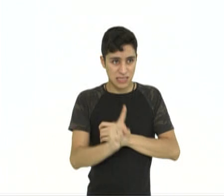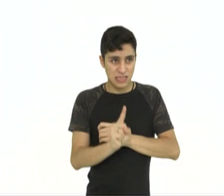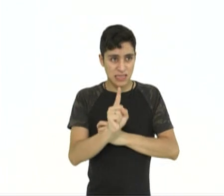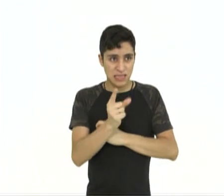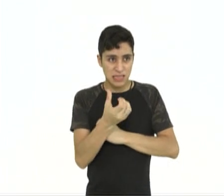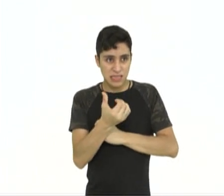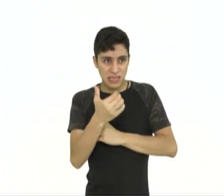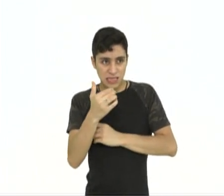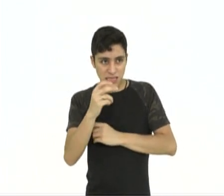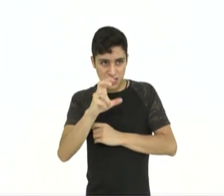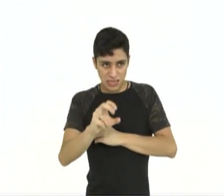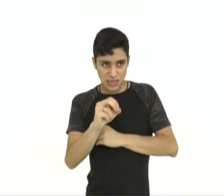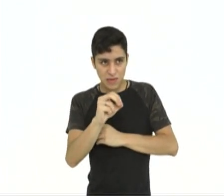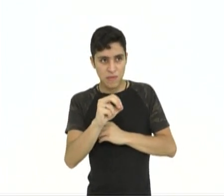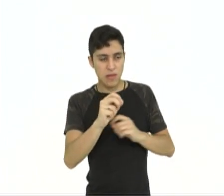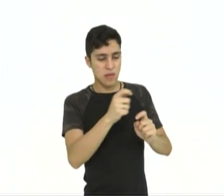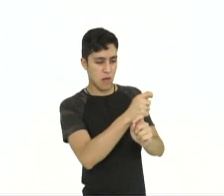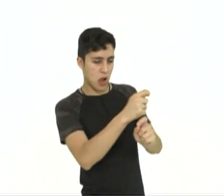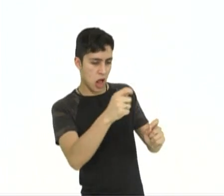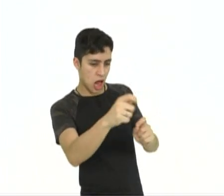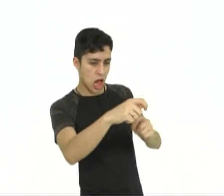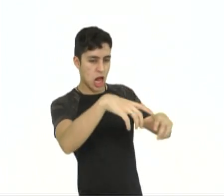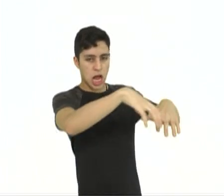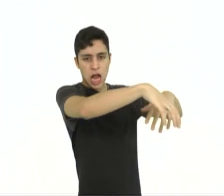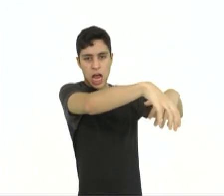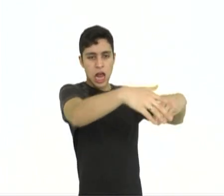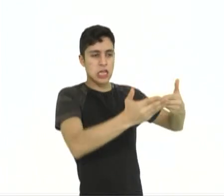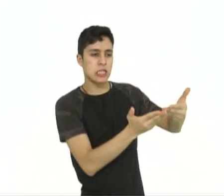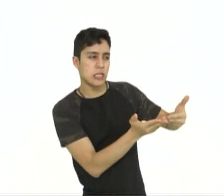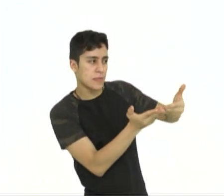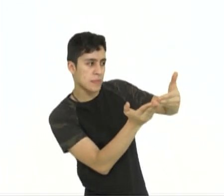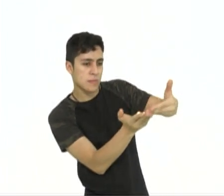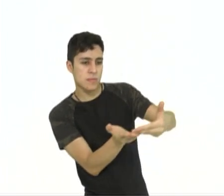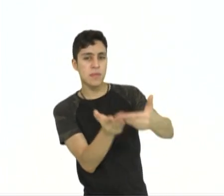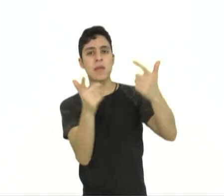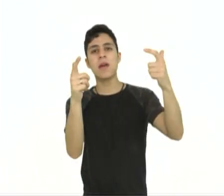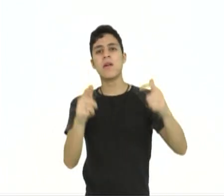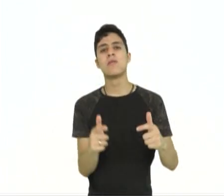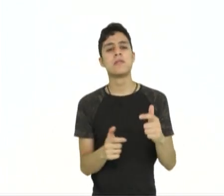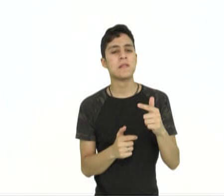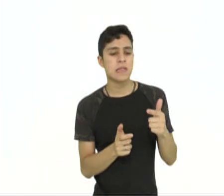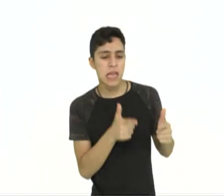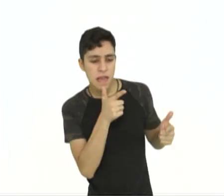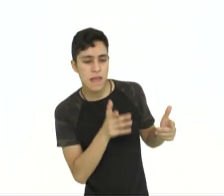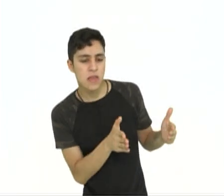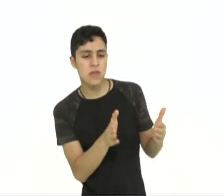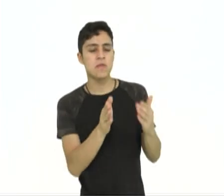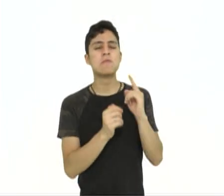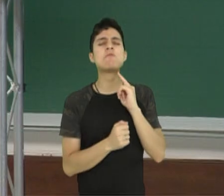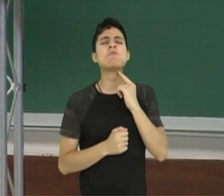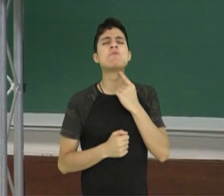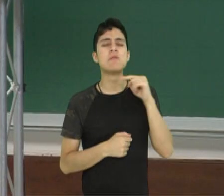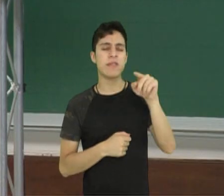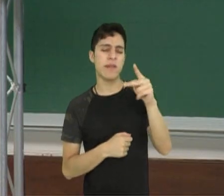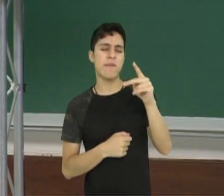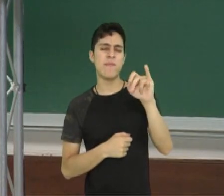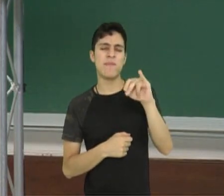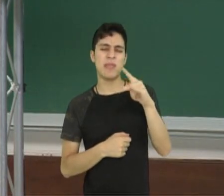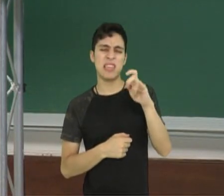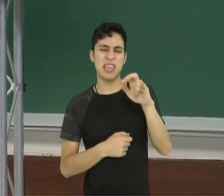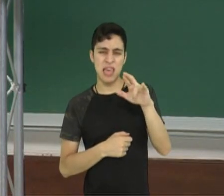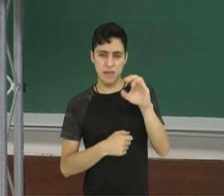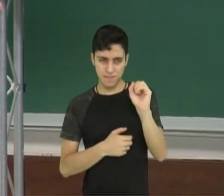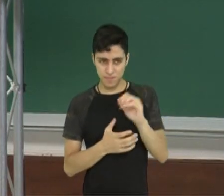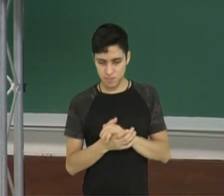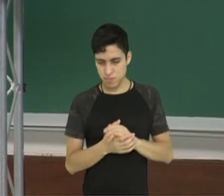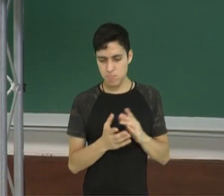e tripulados por manequins que flutuaram sobre as águas poluídas do Rio Pinheiros, em São Paulo. Então, ele pegou esses caiaques,